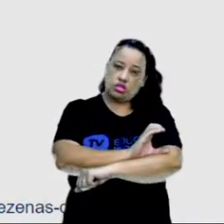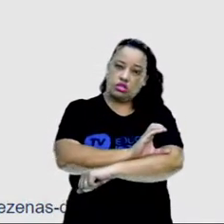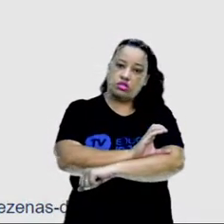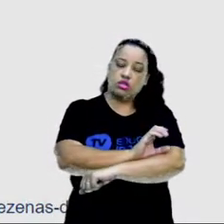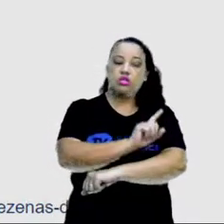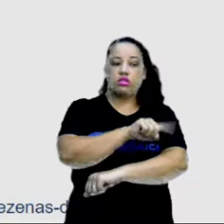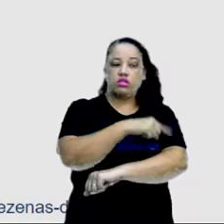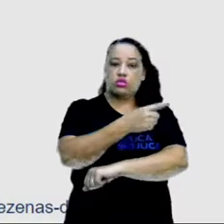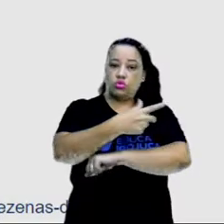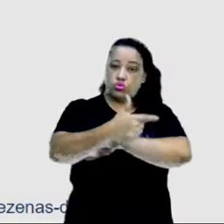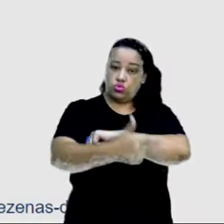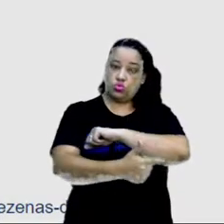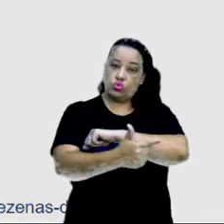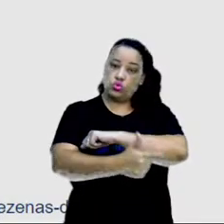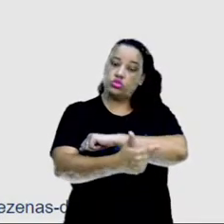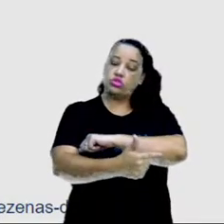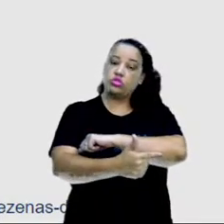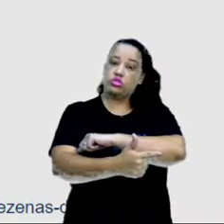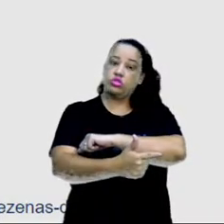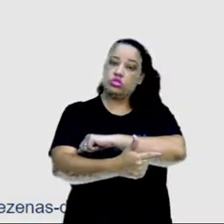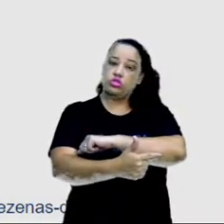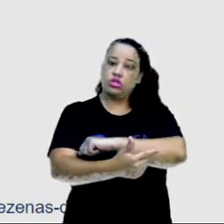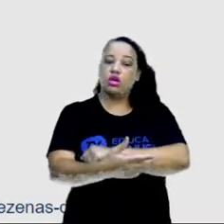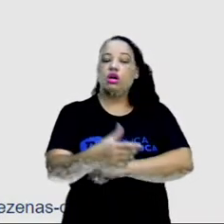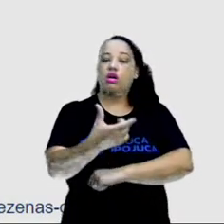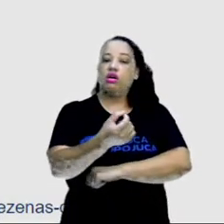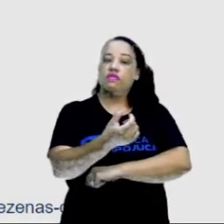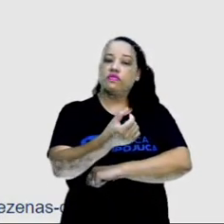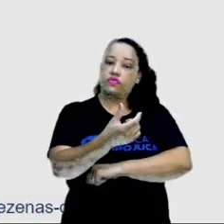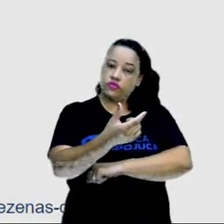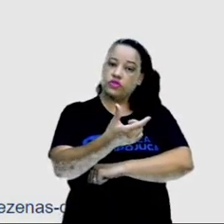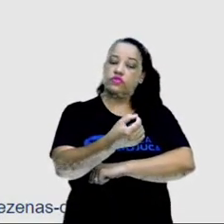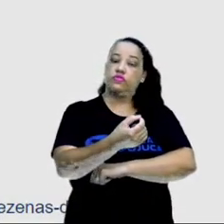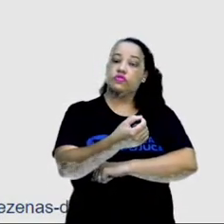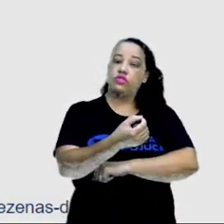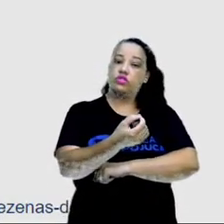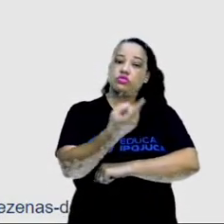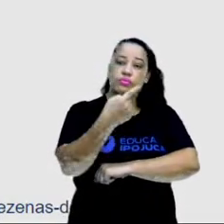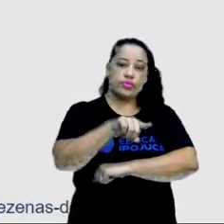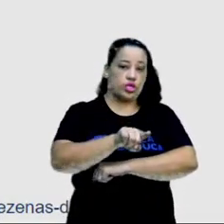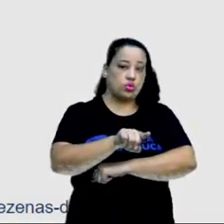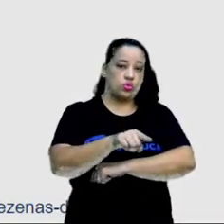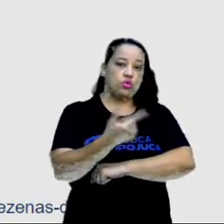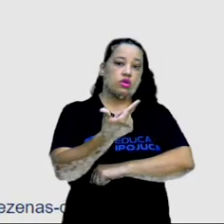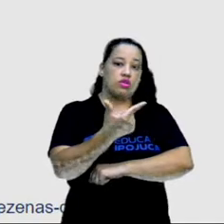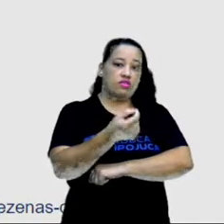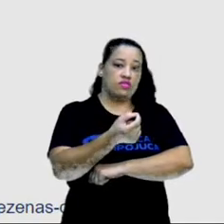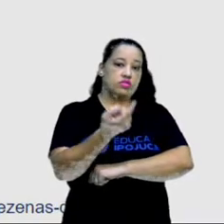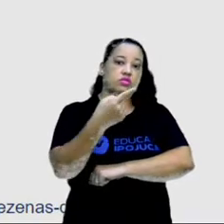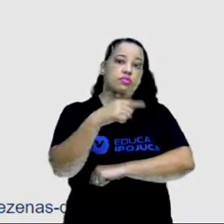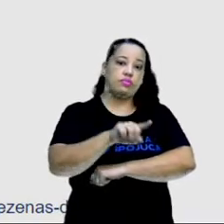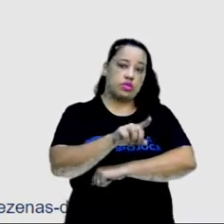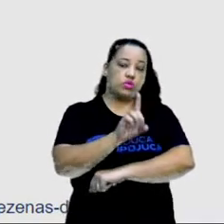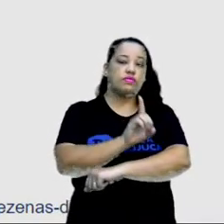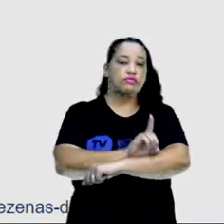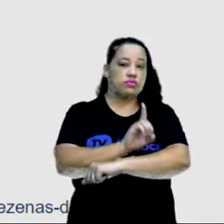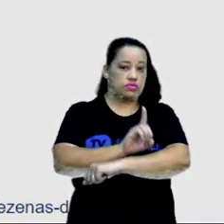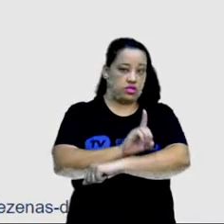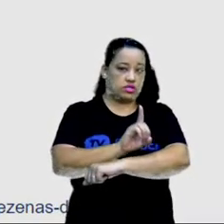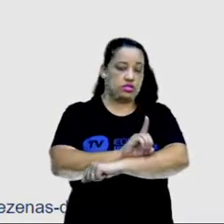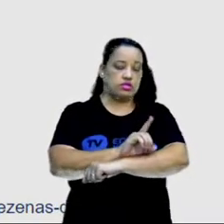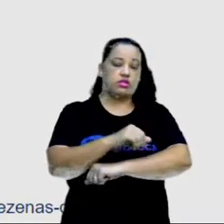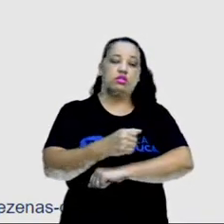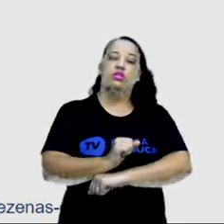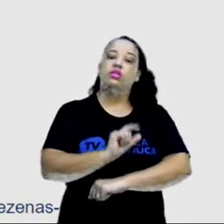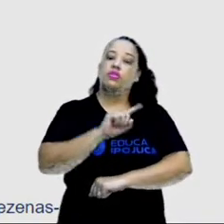2, em seguida, é relativo ao quê? A 20 mil unidades, que é igual a duas dezenas de milhar.